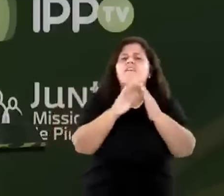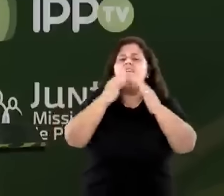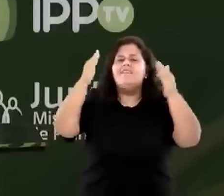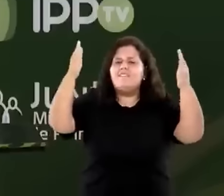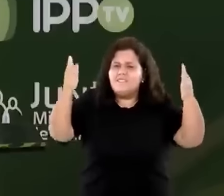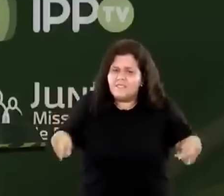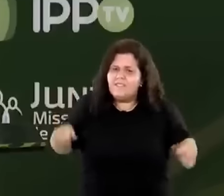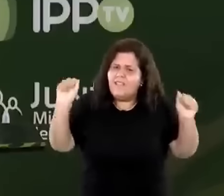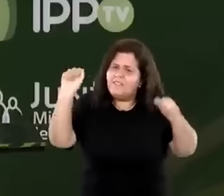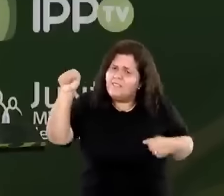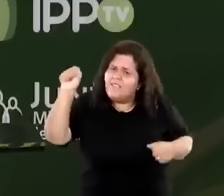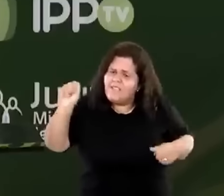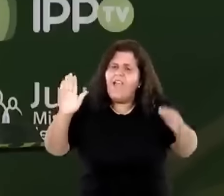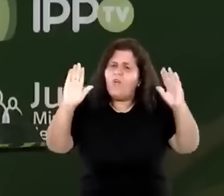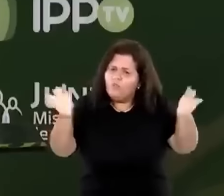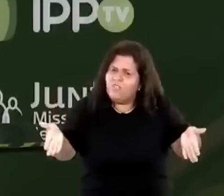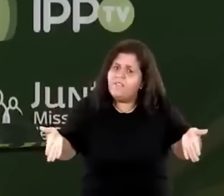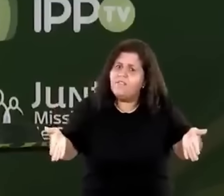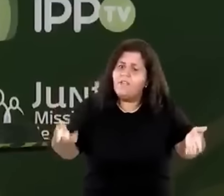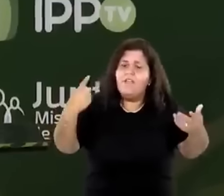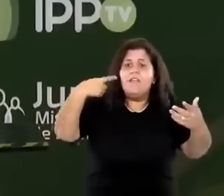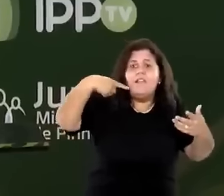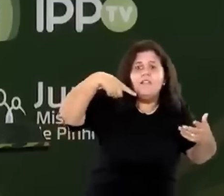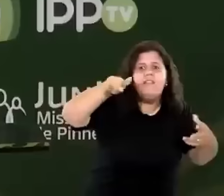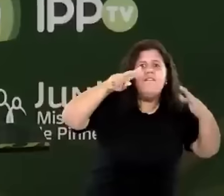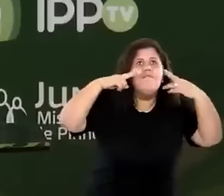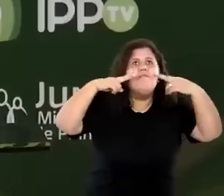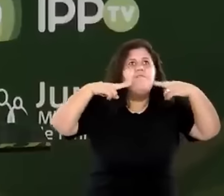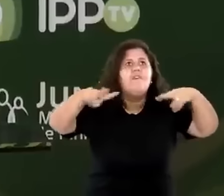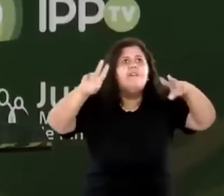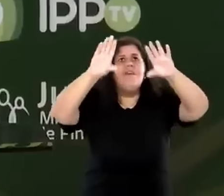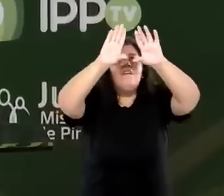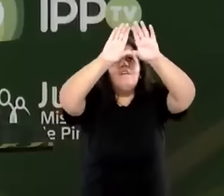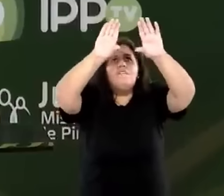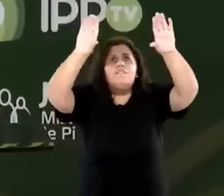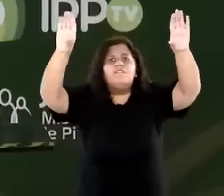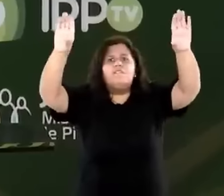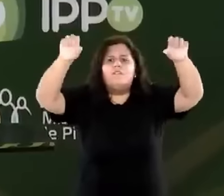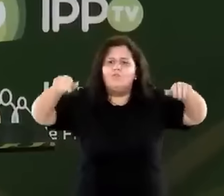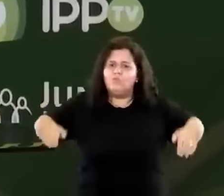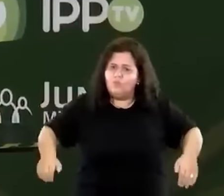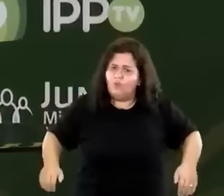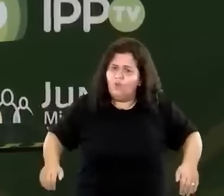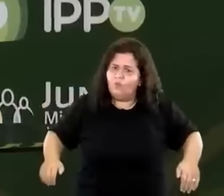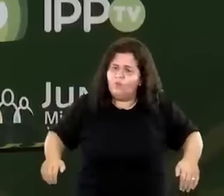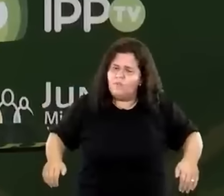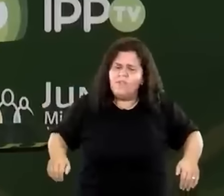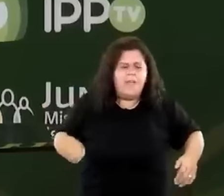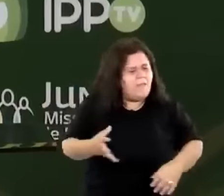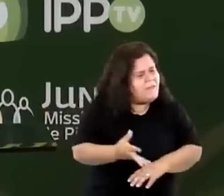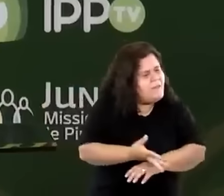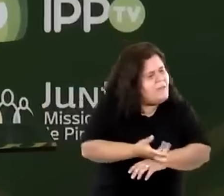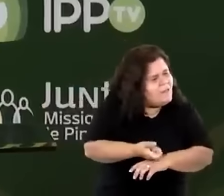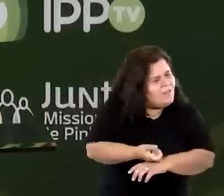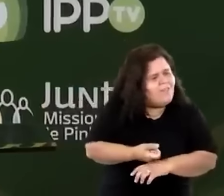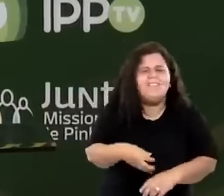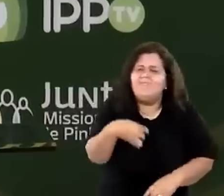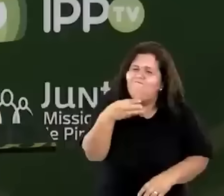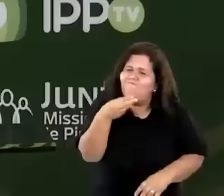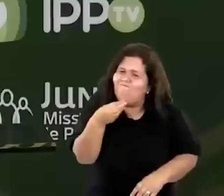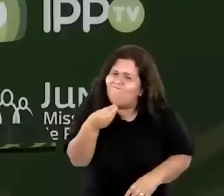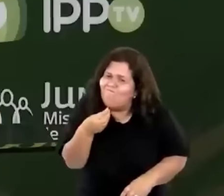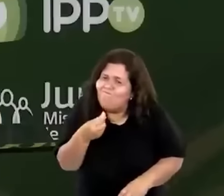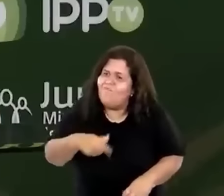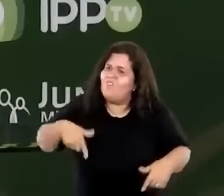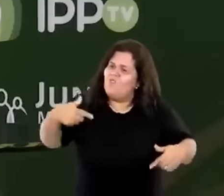e então João tem esta visão do Trono porque a igreja enfrentará situações muito amargas